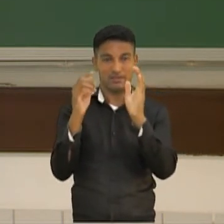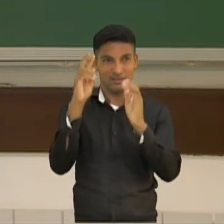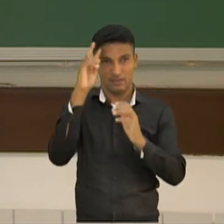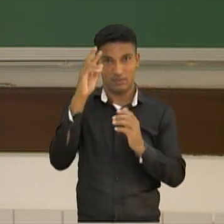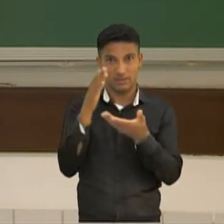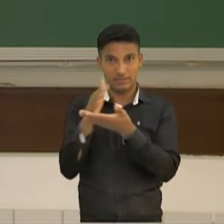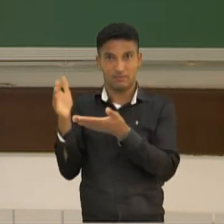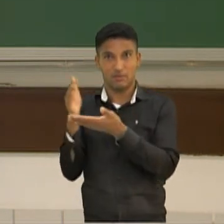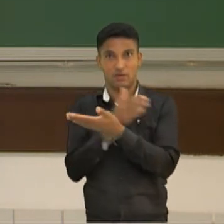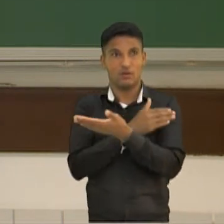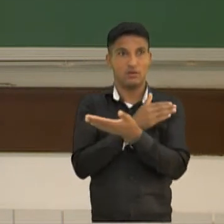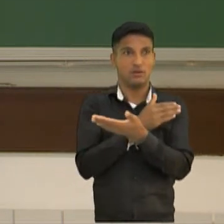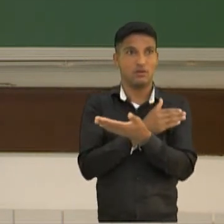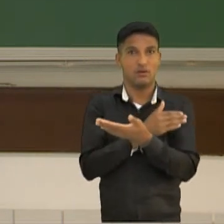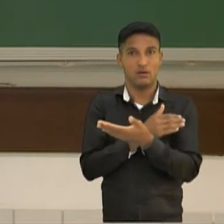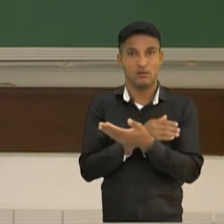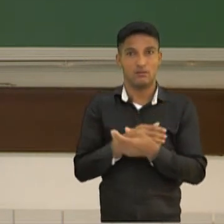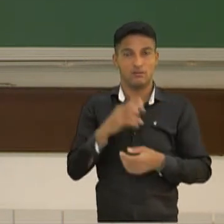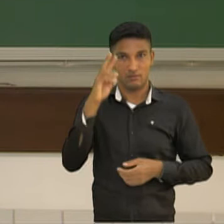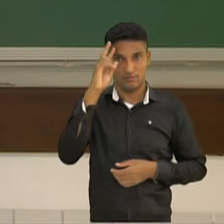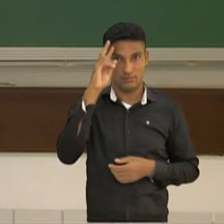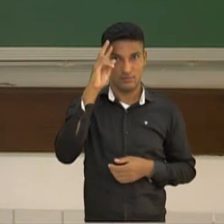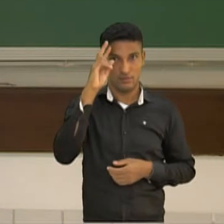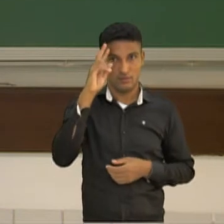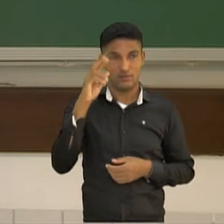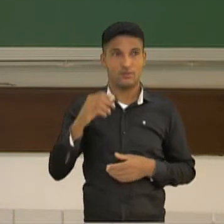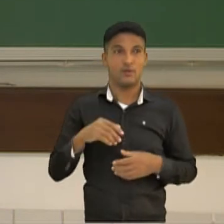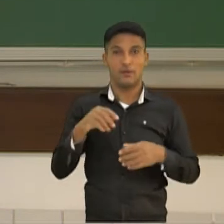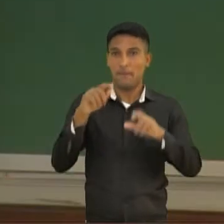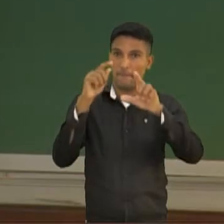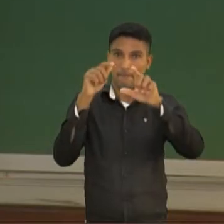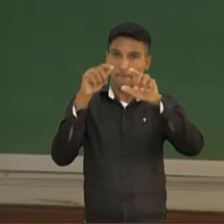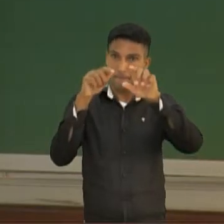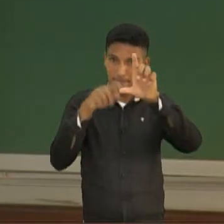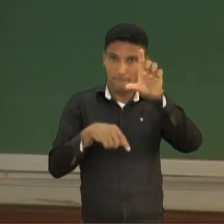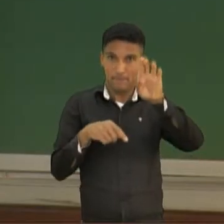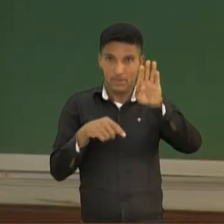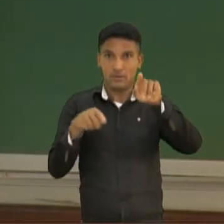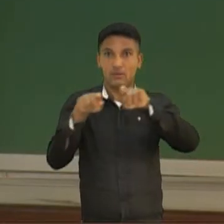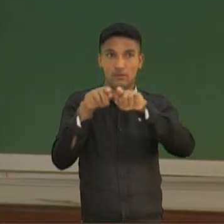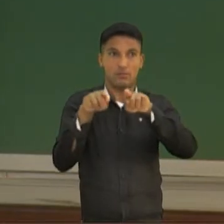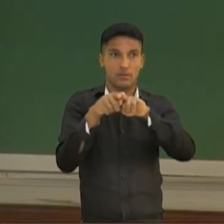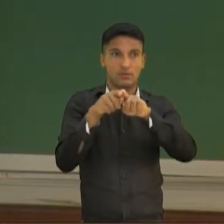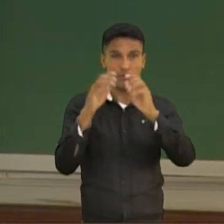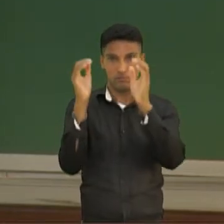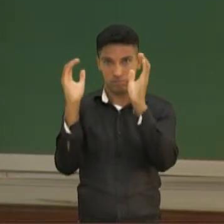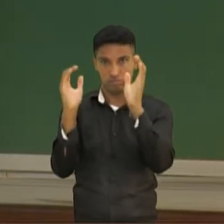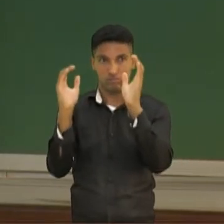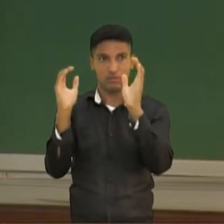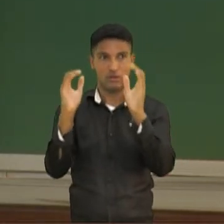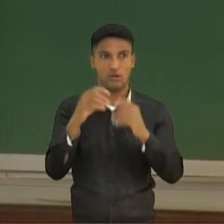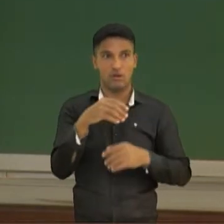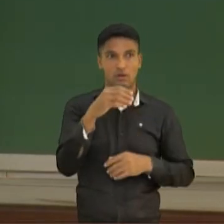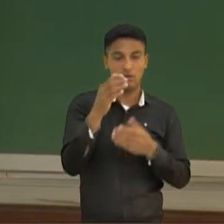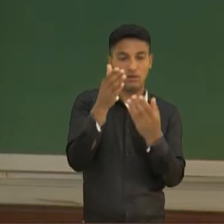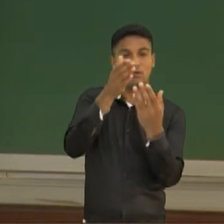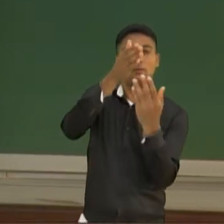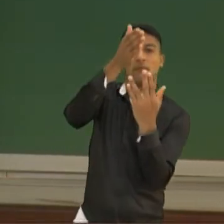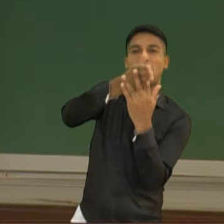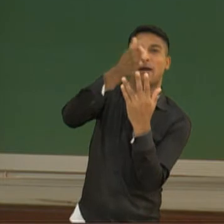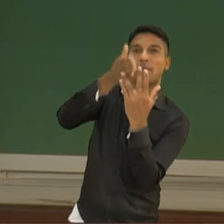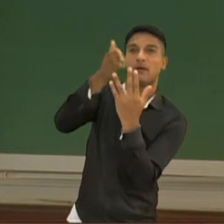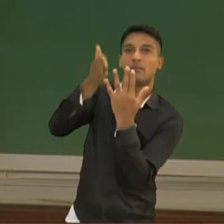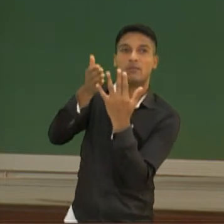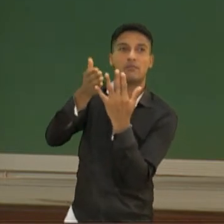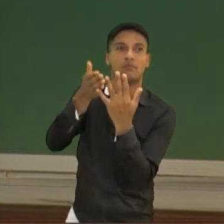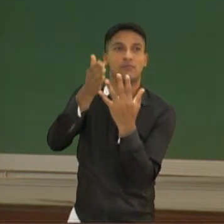número. Então, na letra B, vocês também vão decompor. 128 eu posso dizer que é 100 mais 20 mais 8. Não